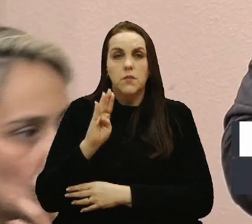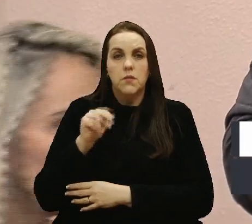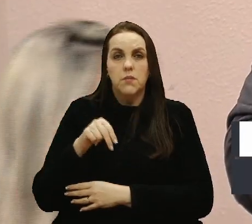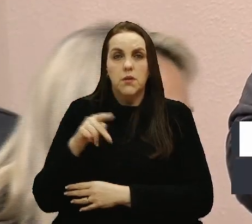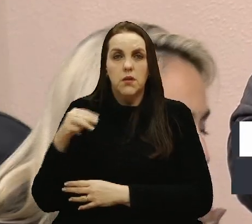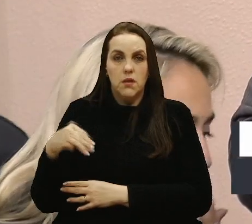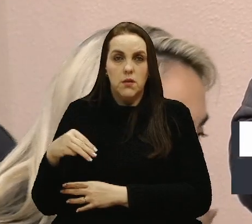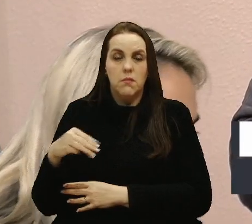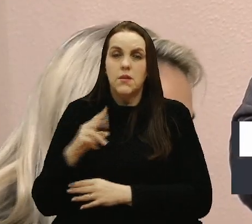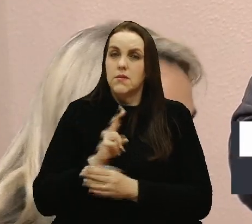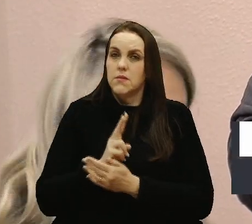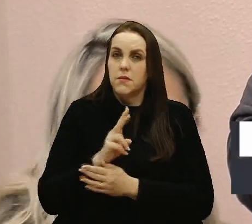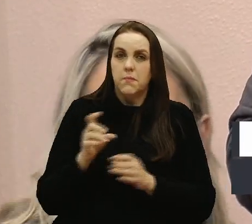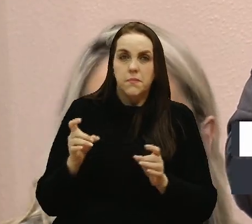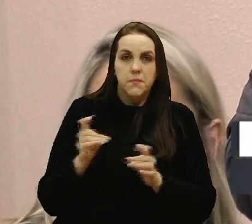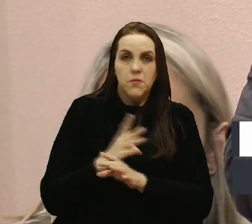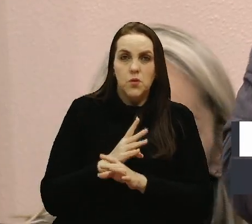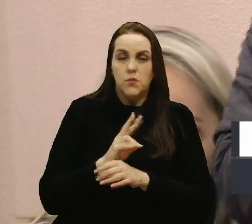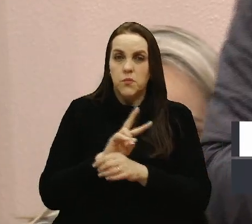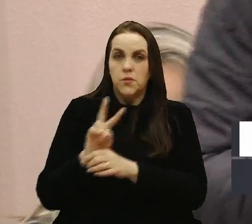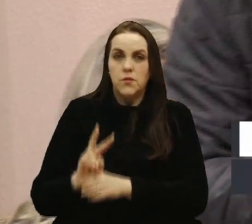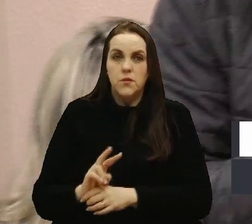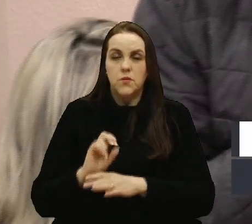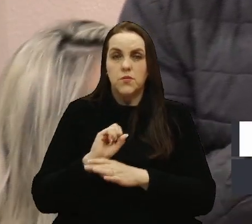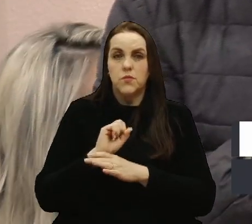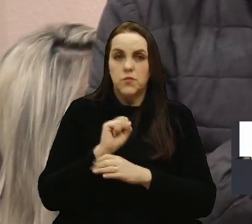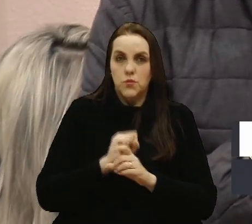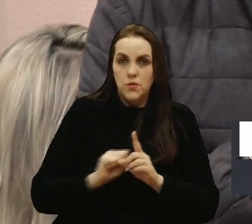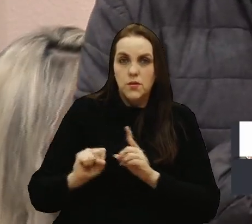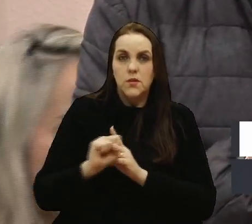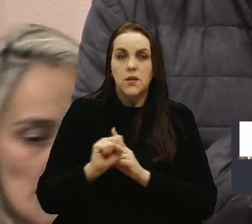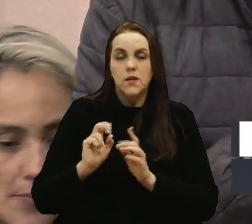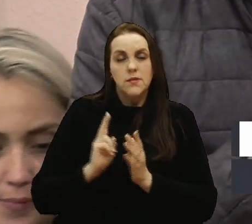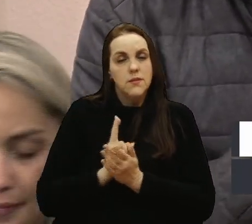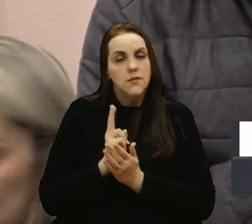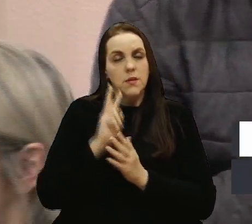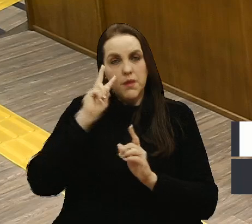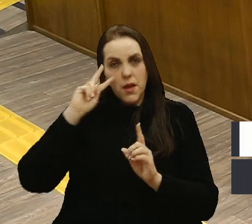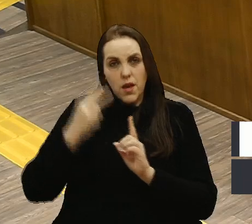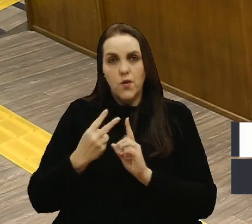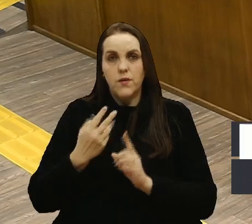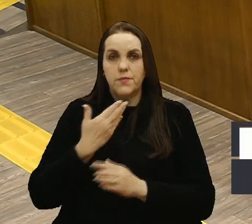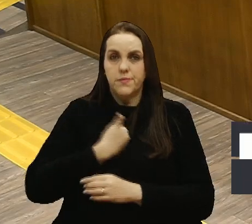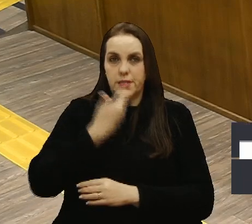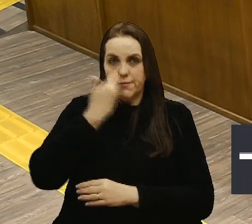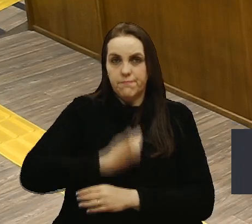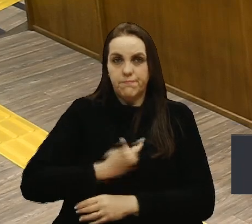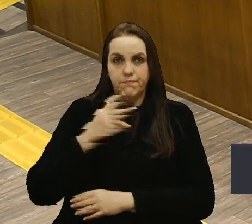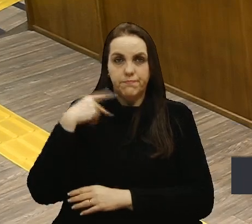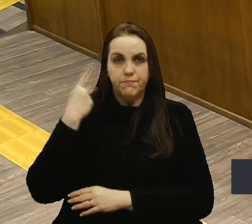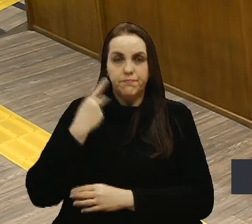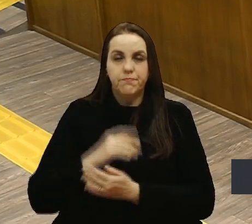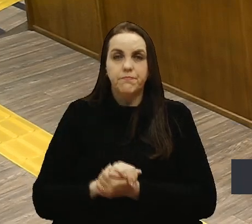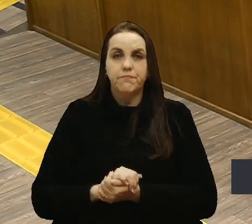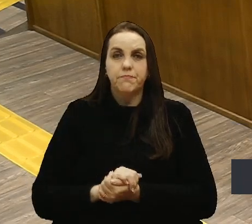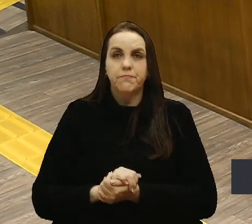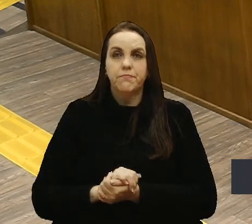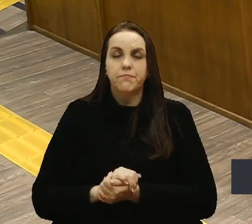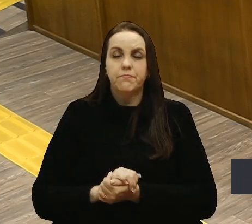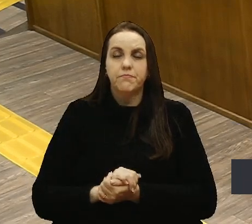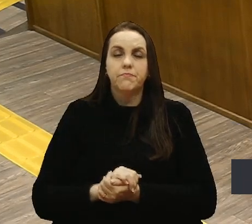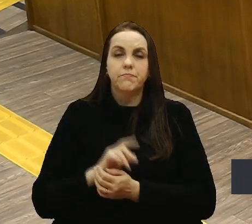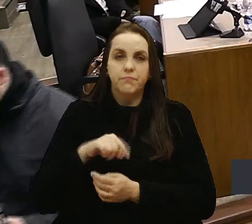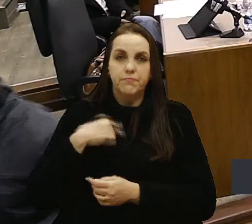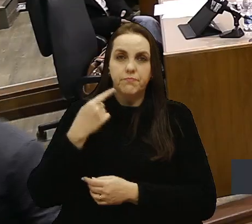prontos para a proteção da sociedade e sempre terão reconhecimento deste vereador. Seria isso, presidente. Próximo inscrito, vereador